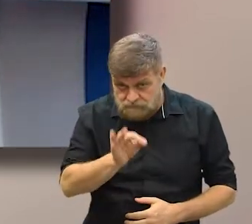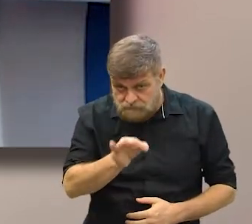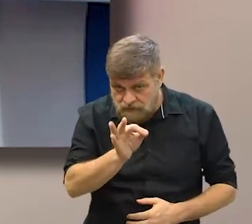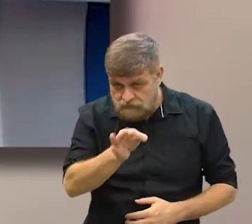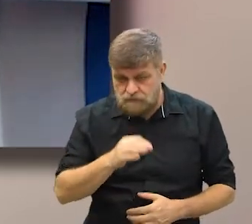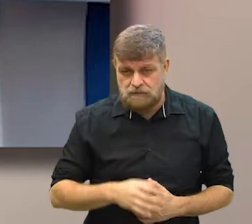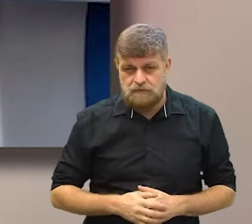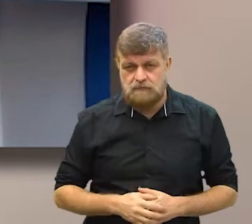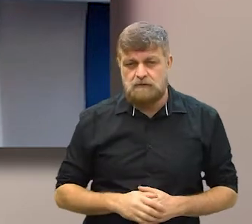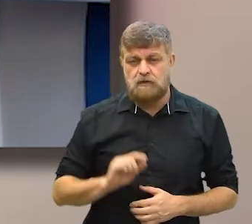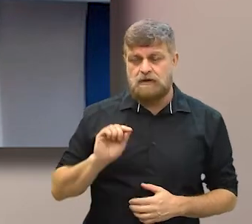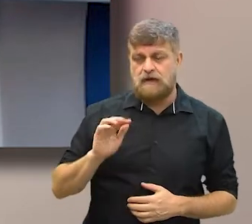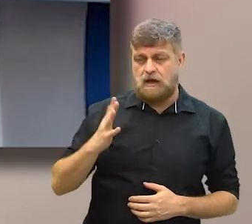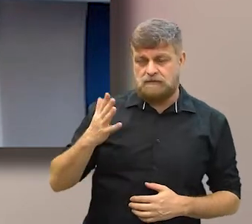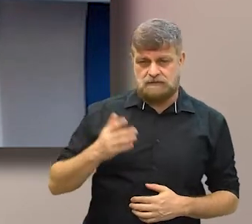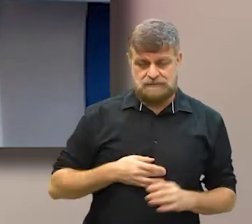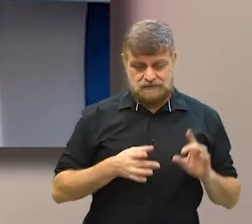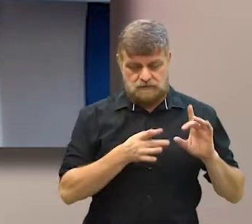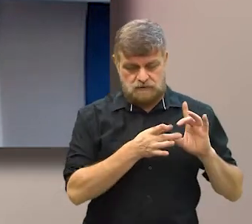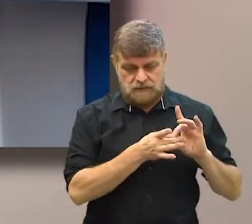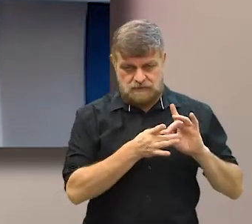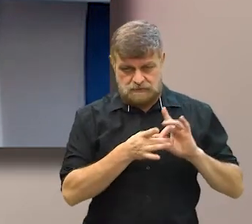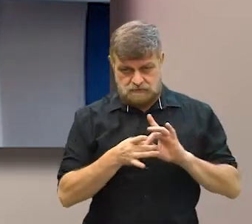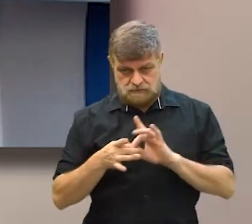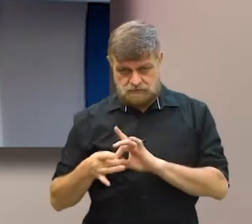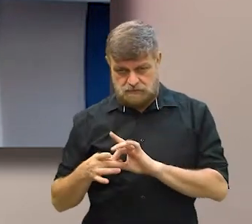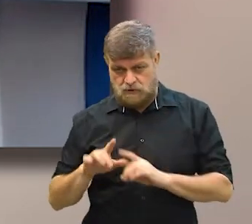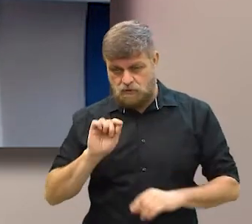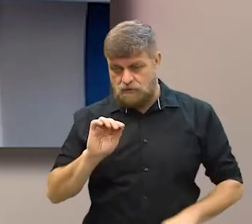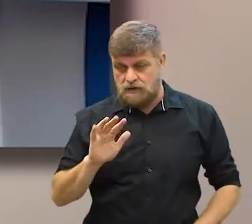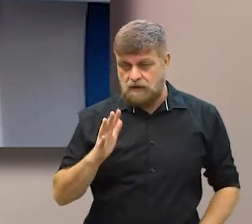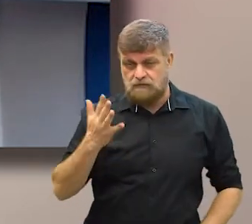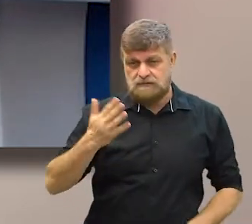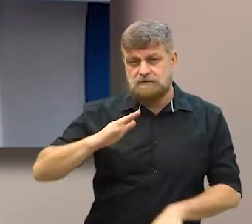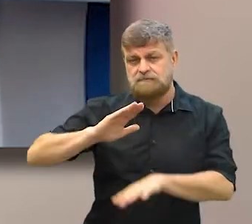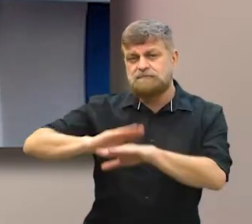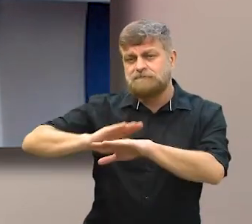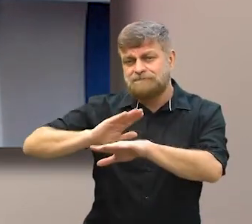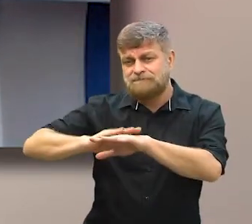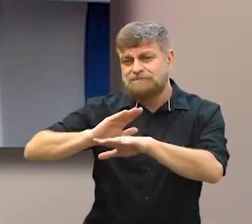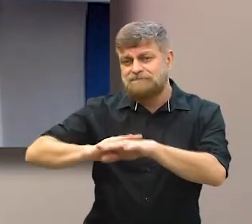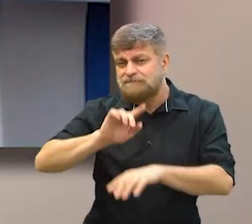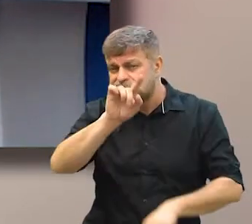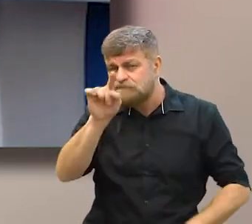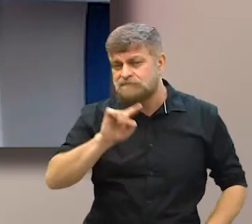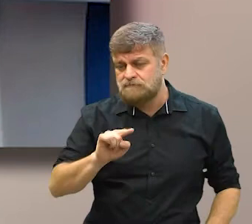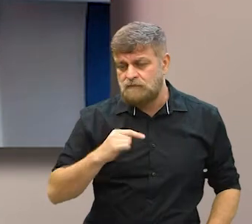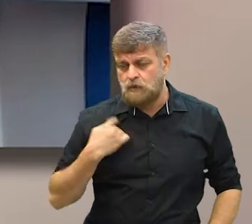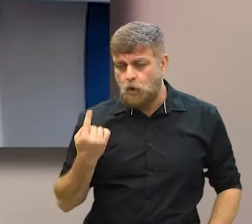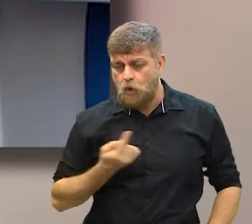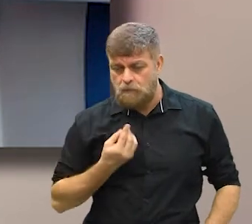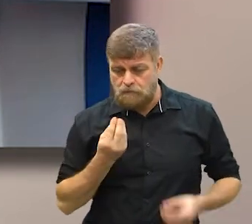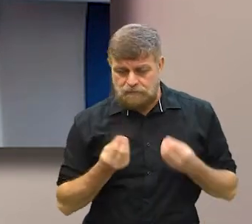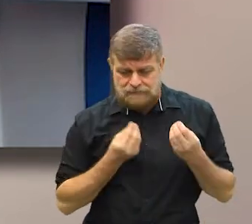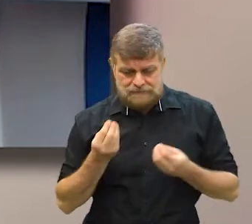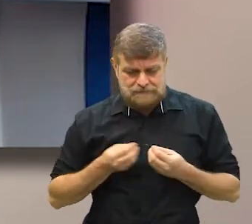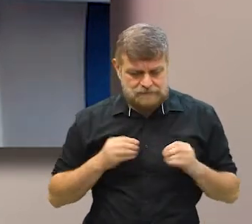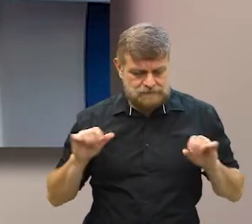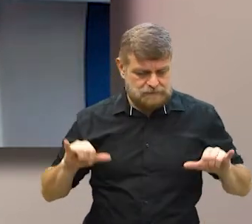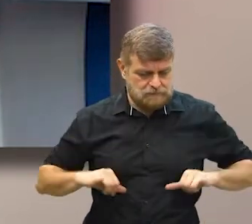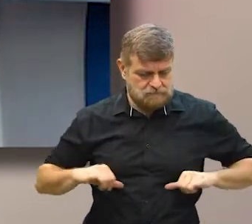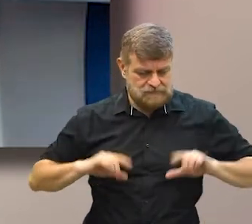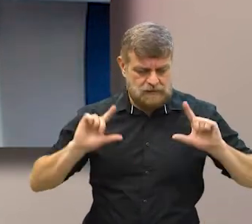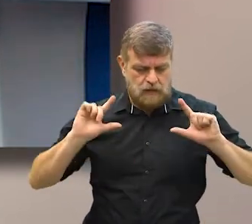certo? Então, nesse contexto, o que poderia ser feito para conseguir minimizar os